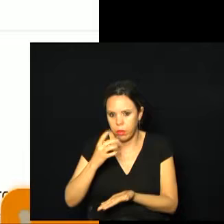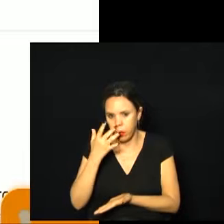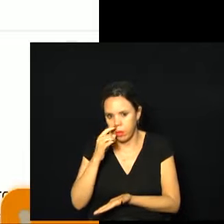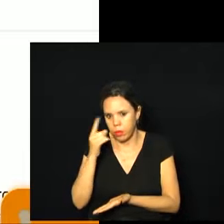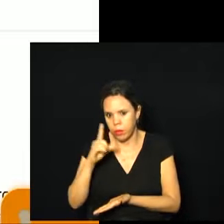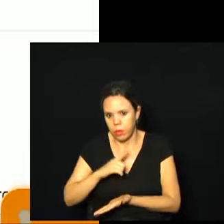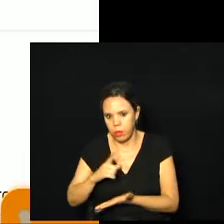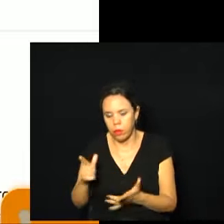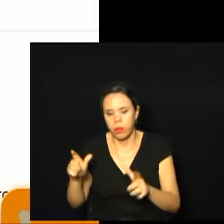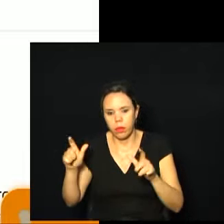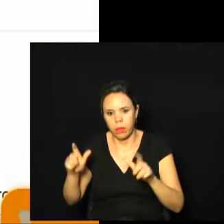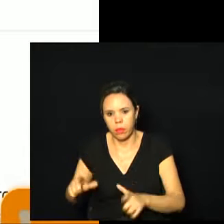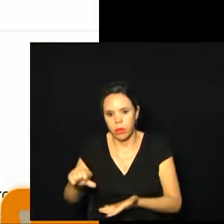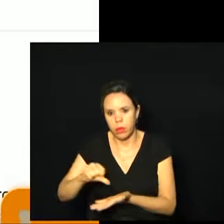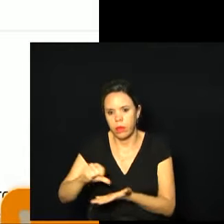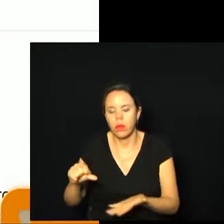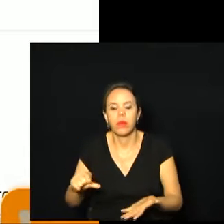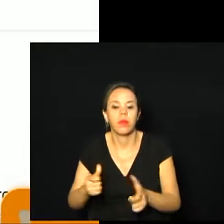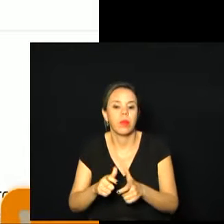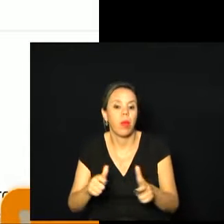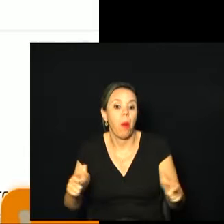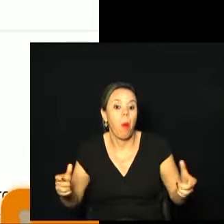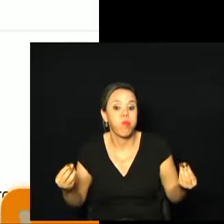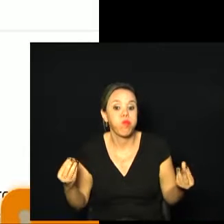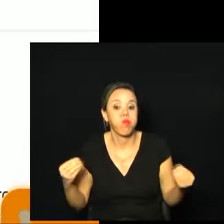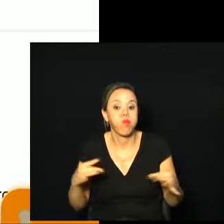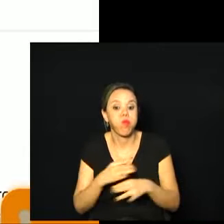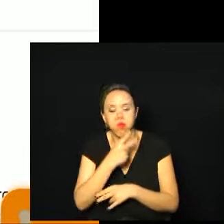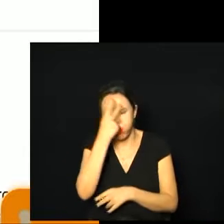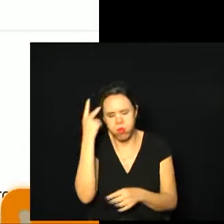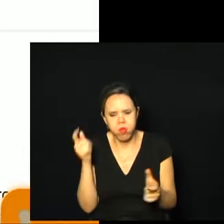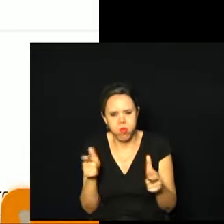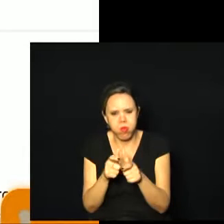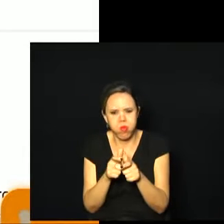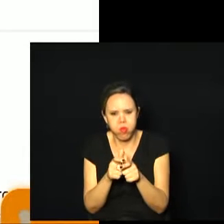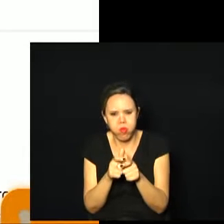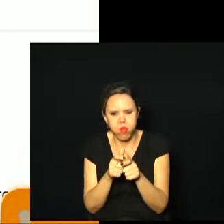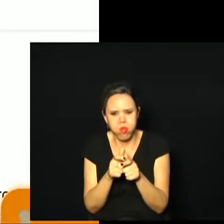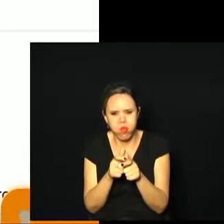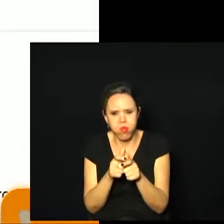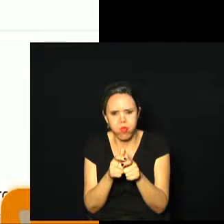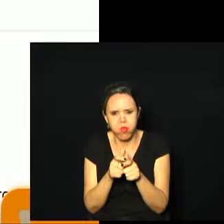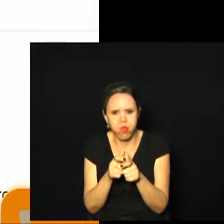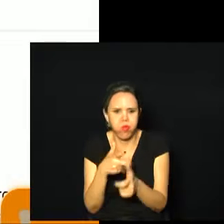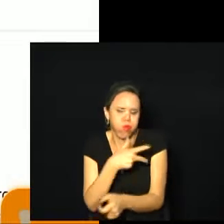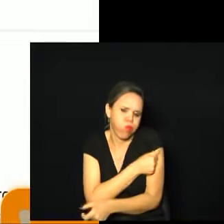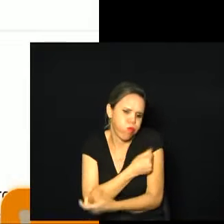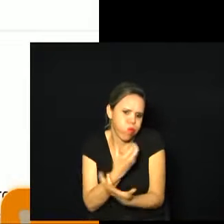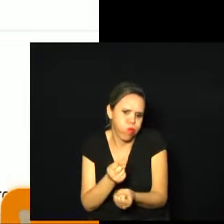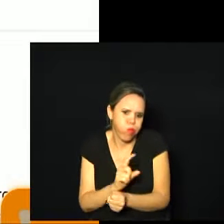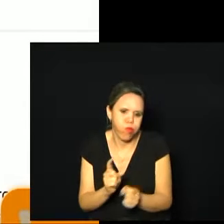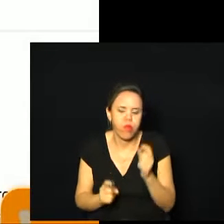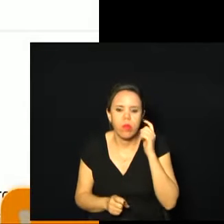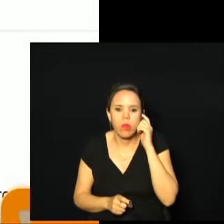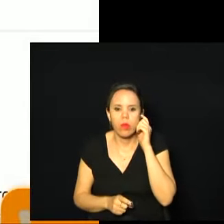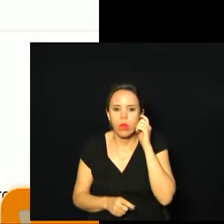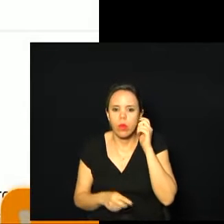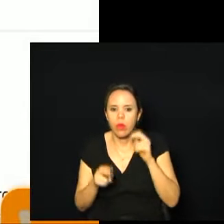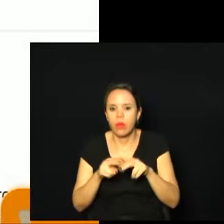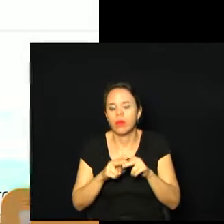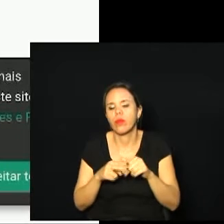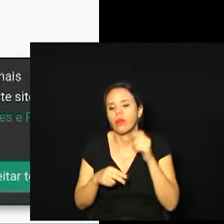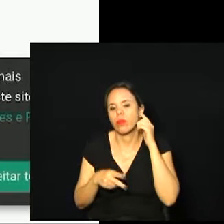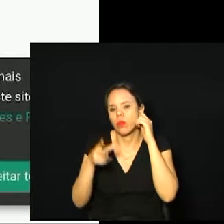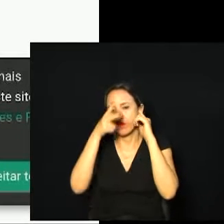Verde, aquela região, é uma região que estava com uma baixa adesão à Covid, à vacinação contra a Covid. Por isso,